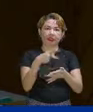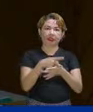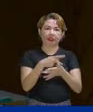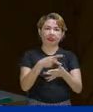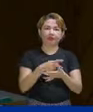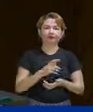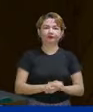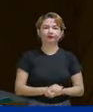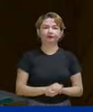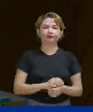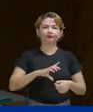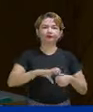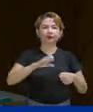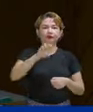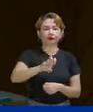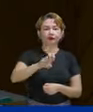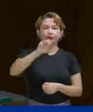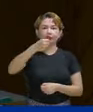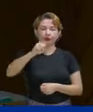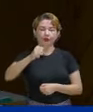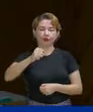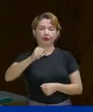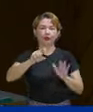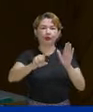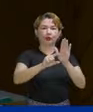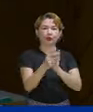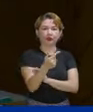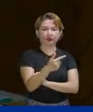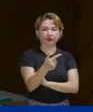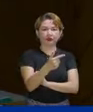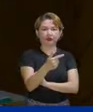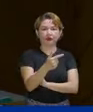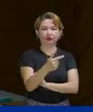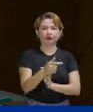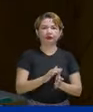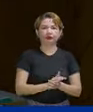irregular. Artigo 58, parágrafo